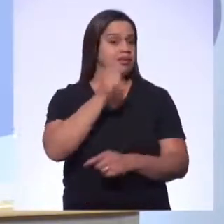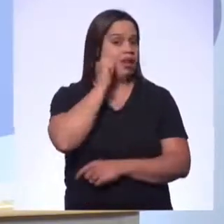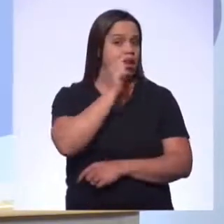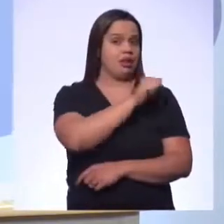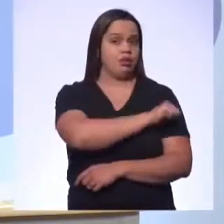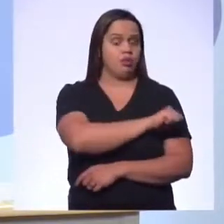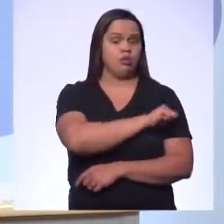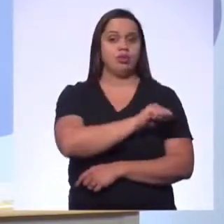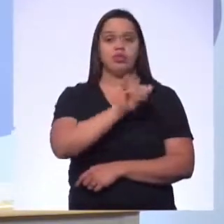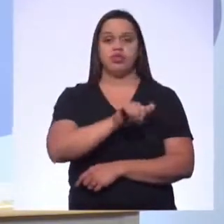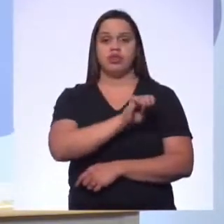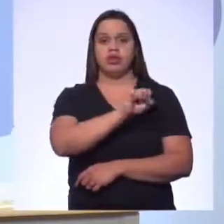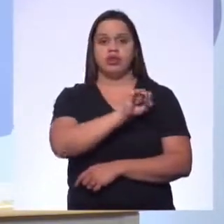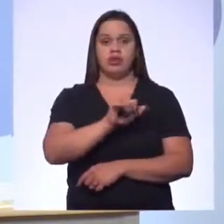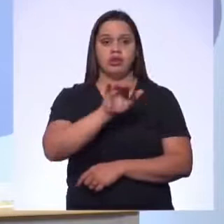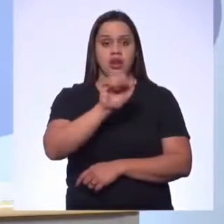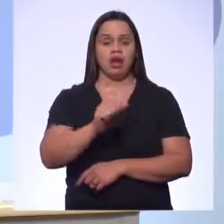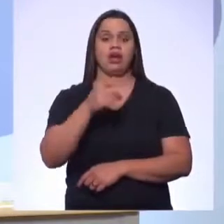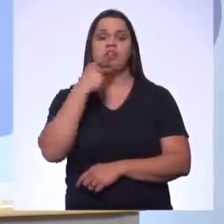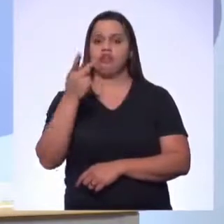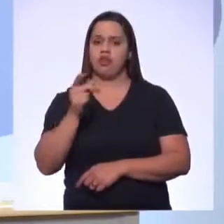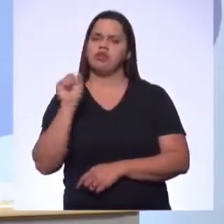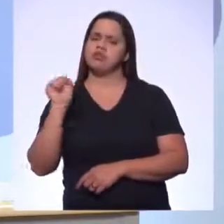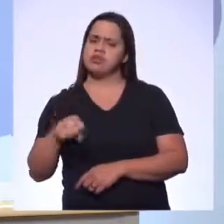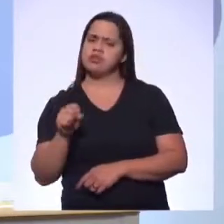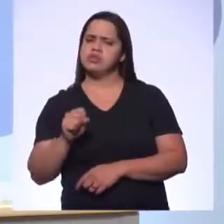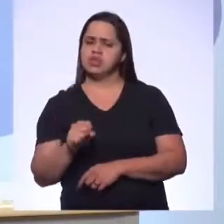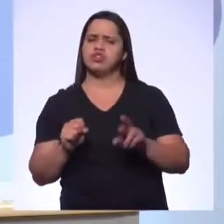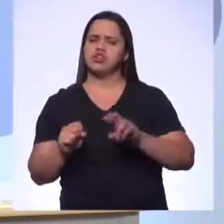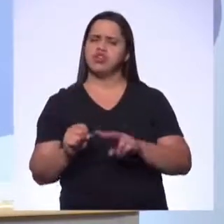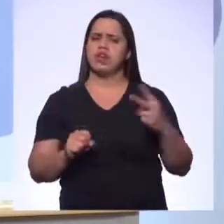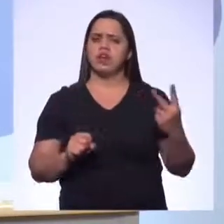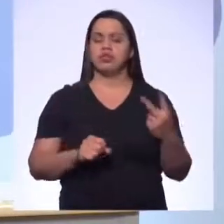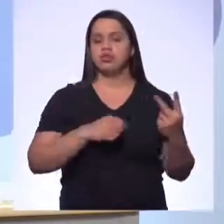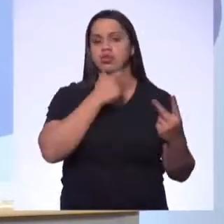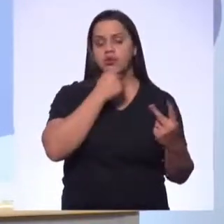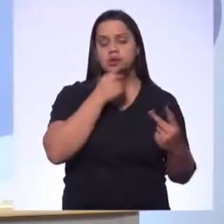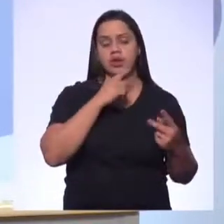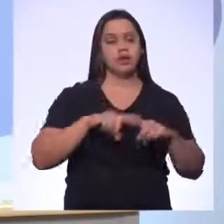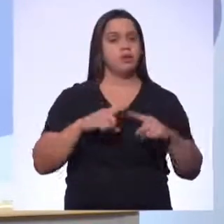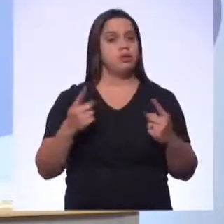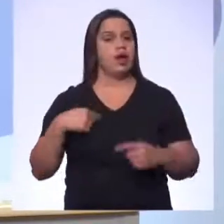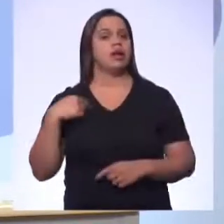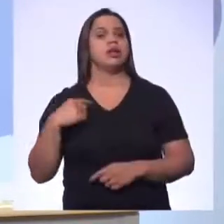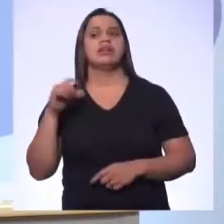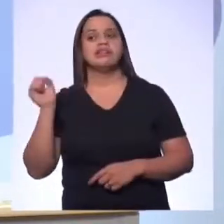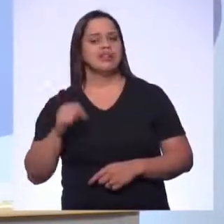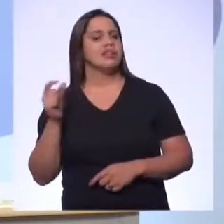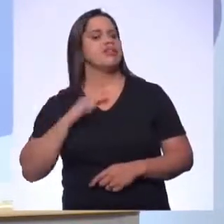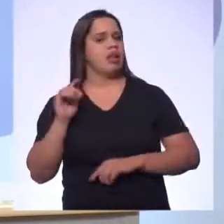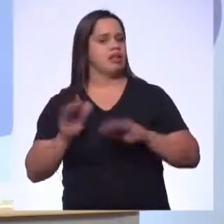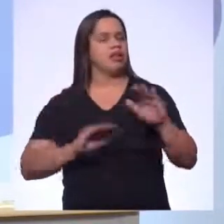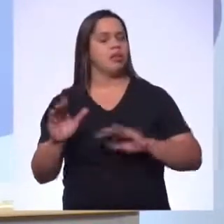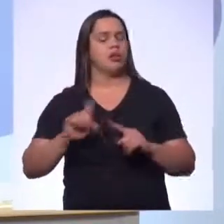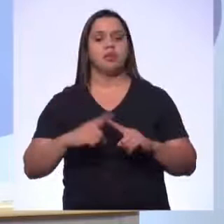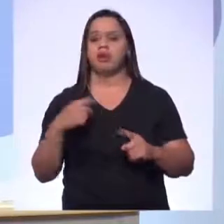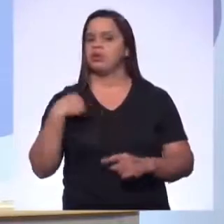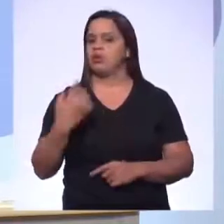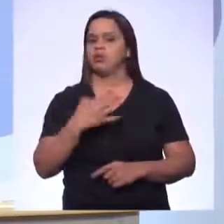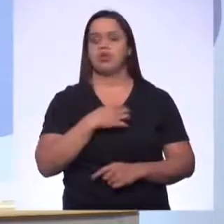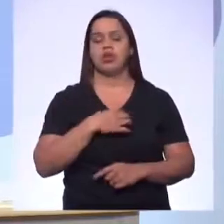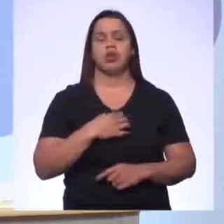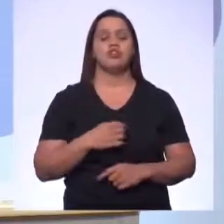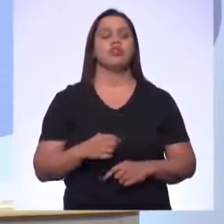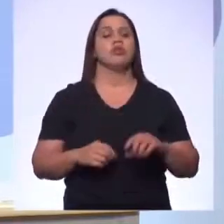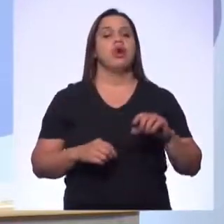né? Aliás, contrariando aí os meninos, ela disse que sim, mas nós não sentimos, né? A Samanta também falou a